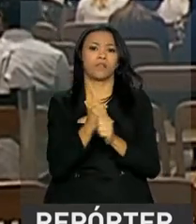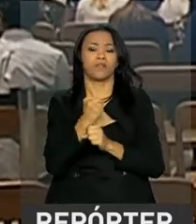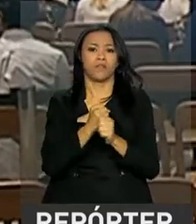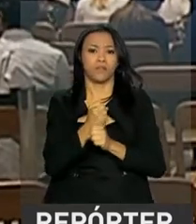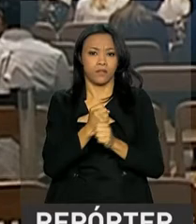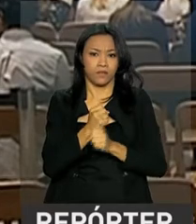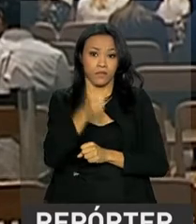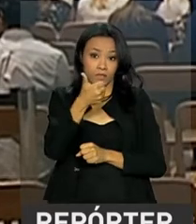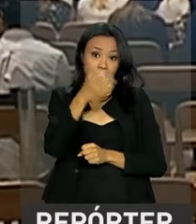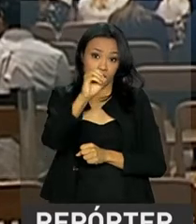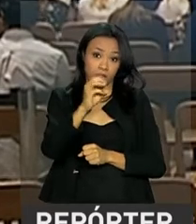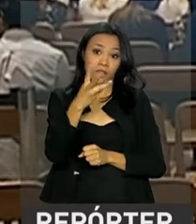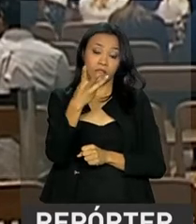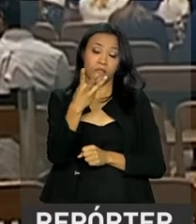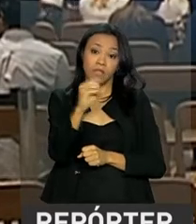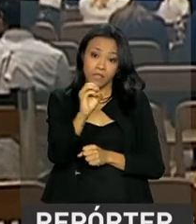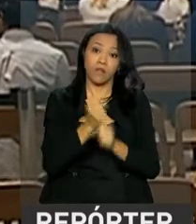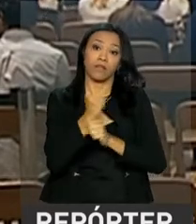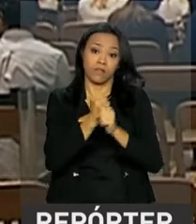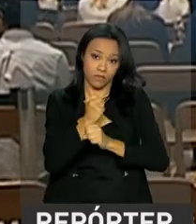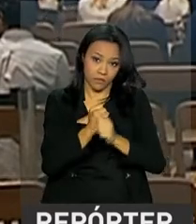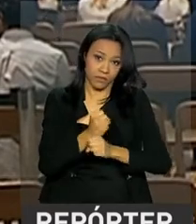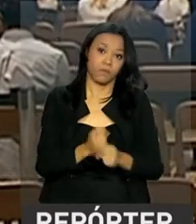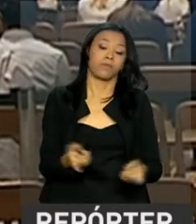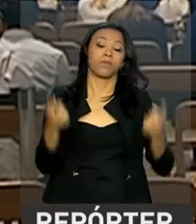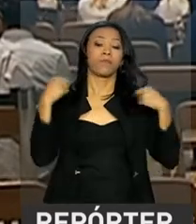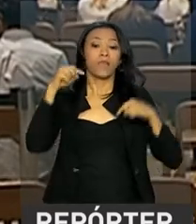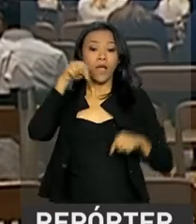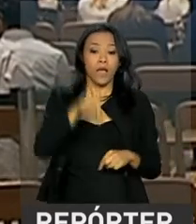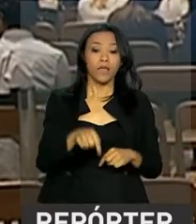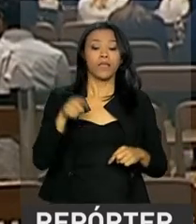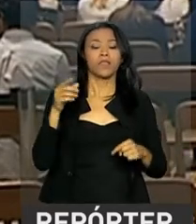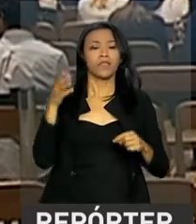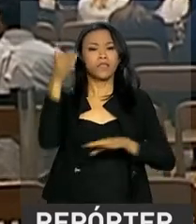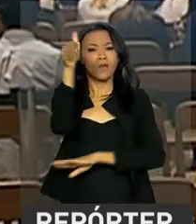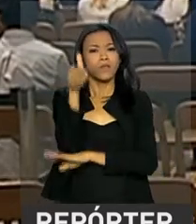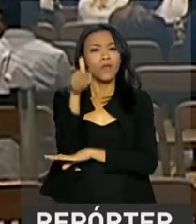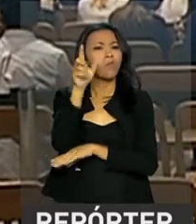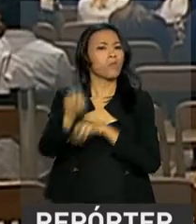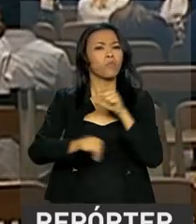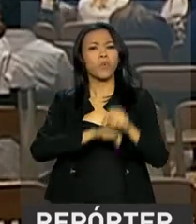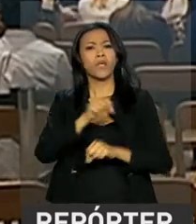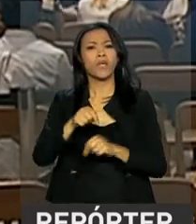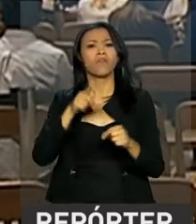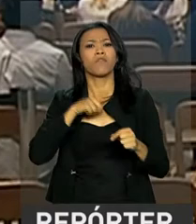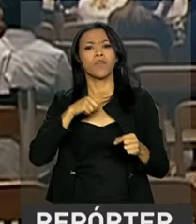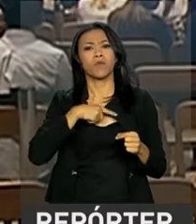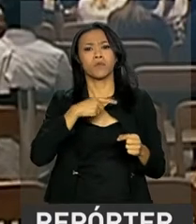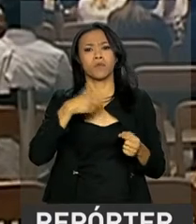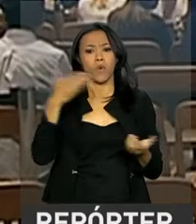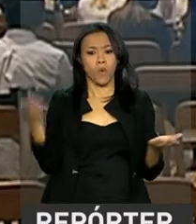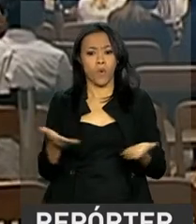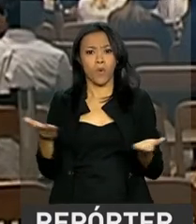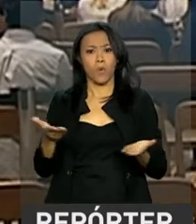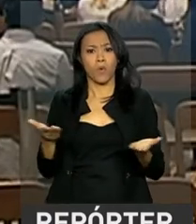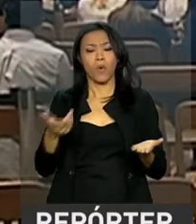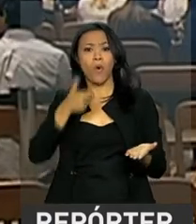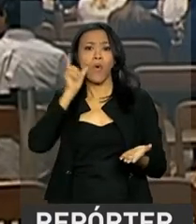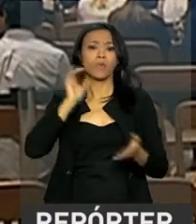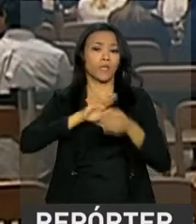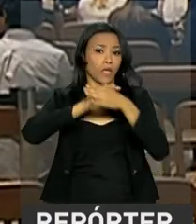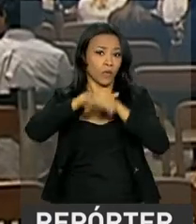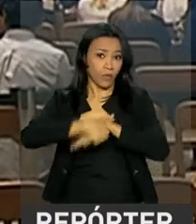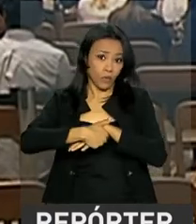está retardando o começo do leilão aqui neste hotel no Rio de Janeiro é uma liminar concedida na noite desta quinta-feira